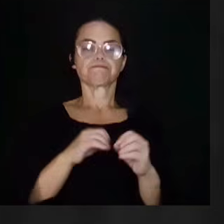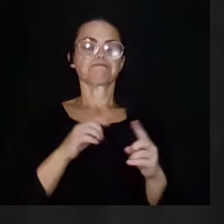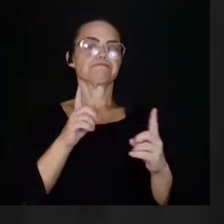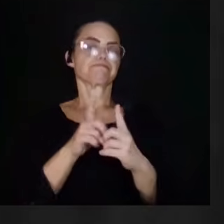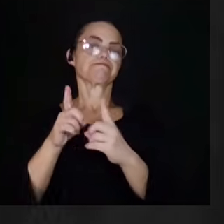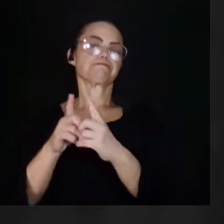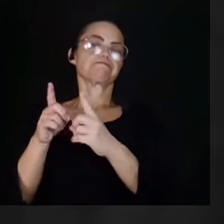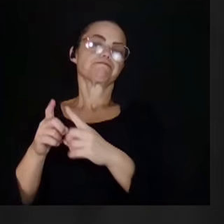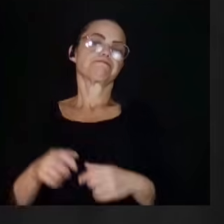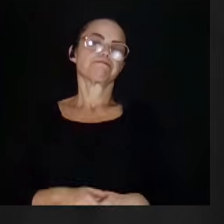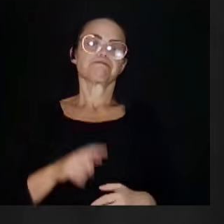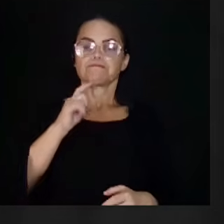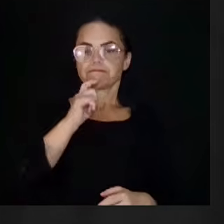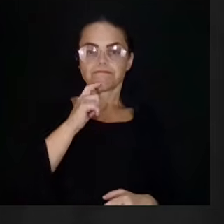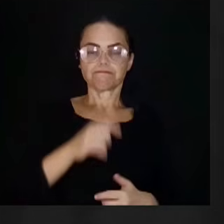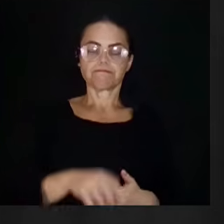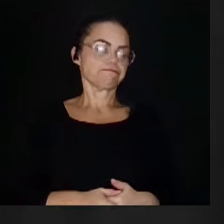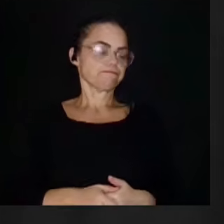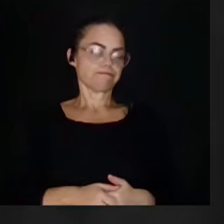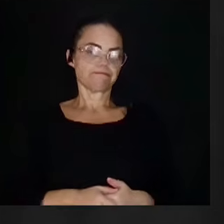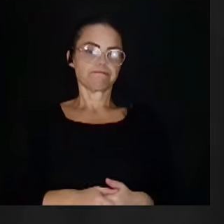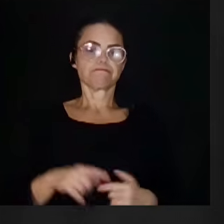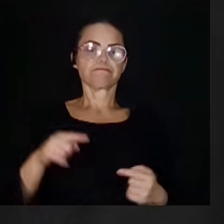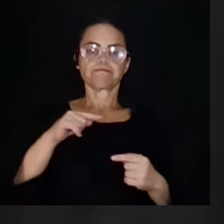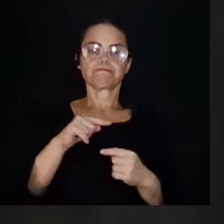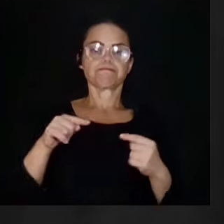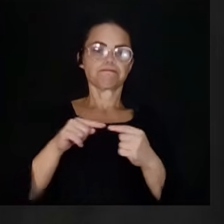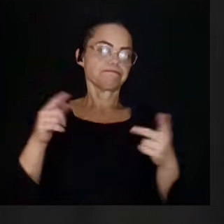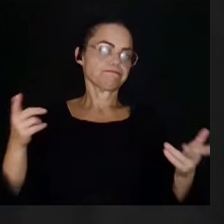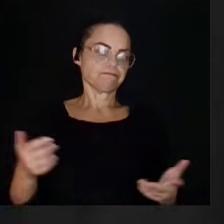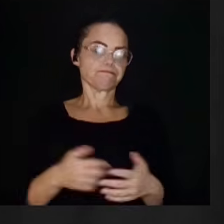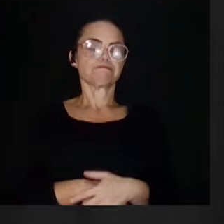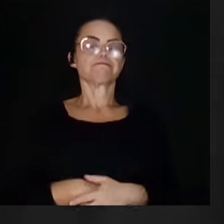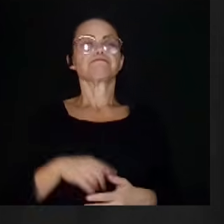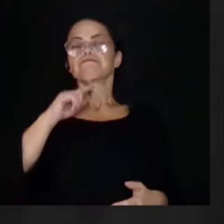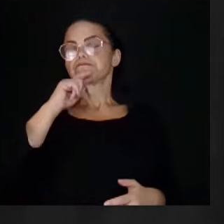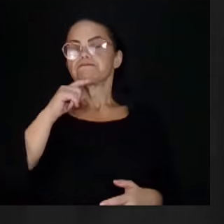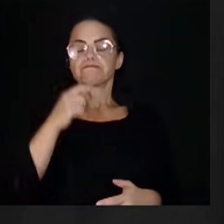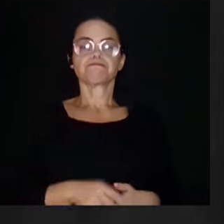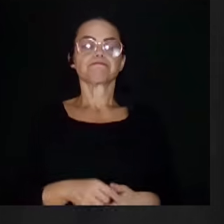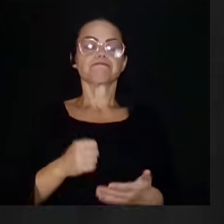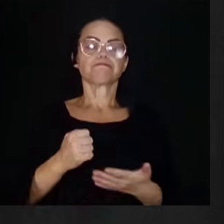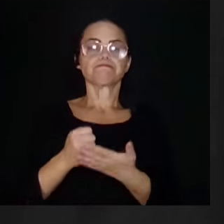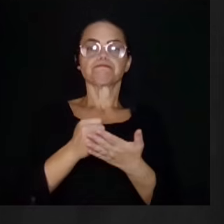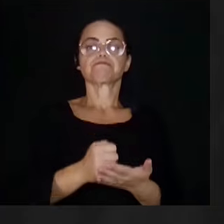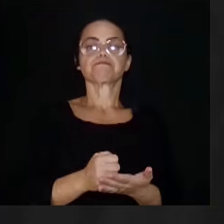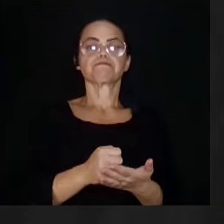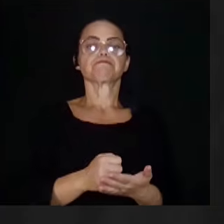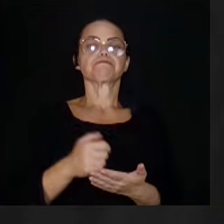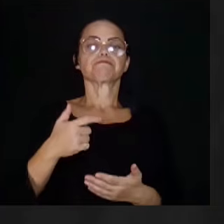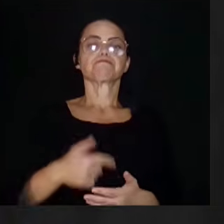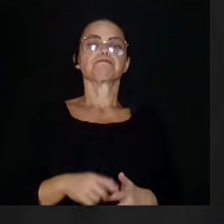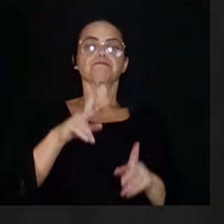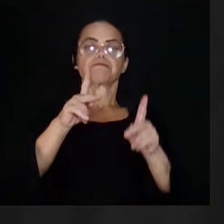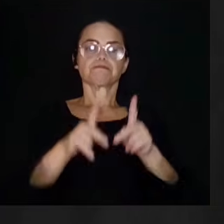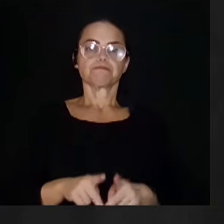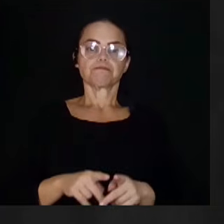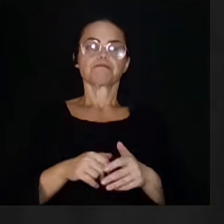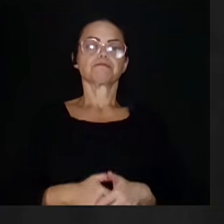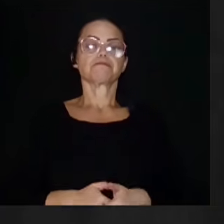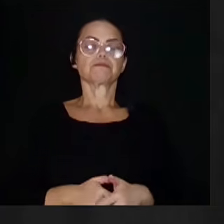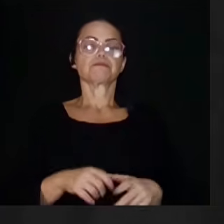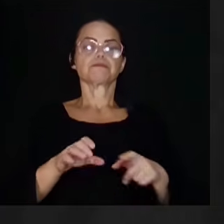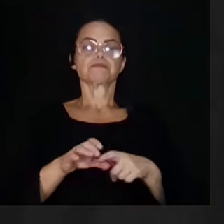consegue atingir os indicadores, não consegue dar conta, porque cada vez mais a população vai ficando SUS dependente.